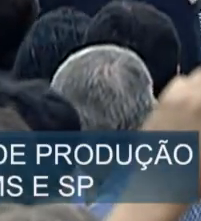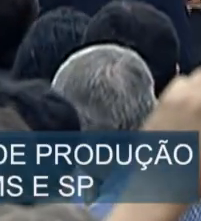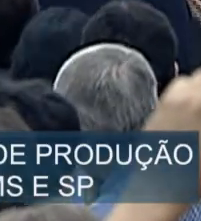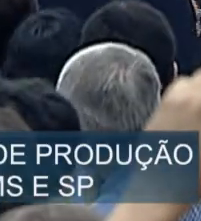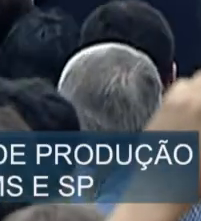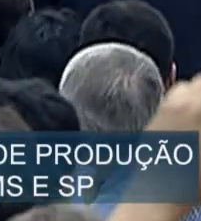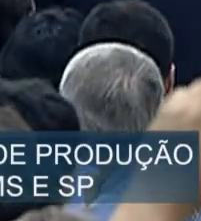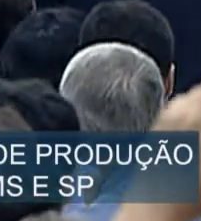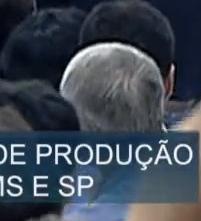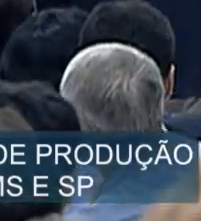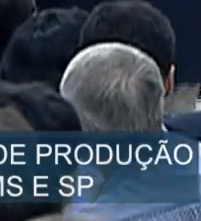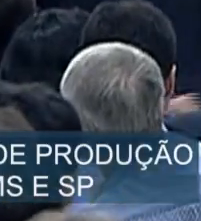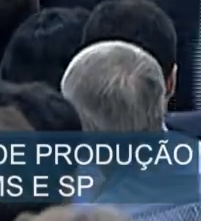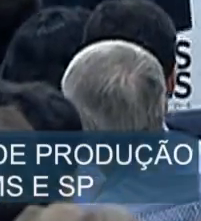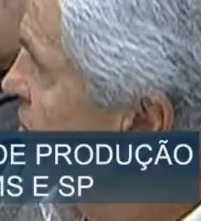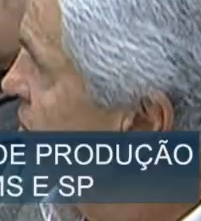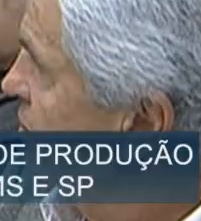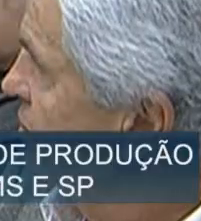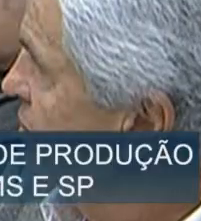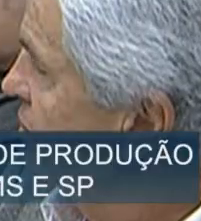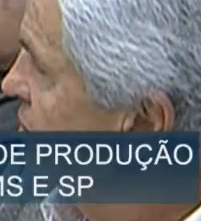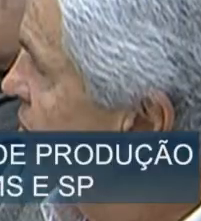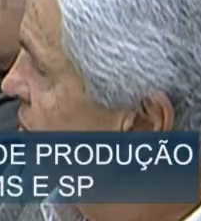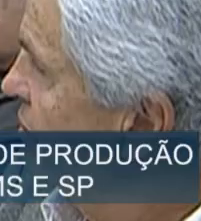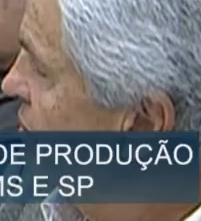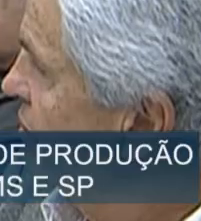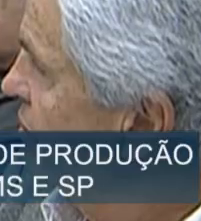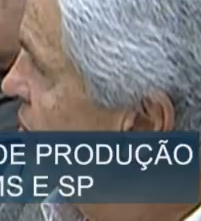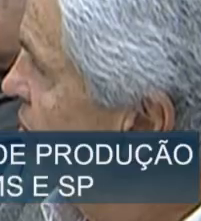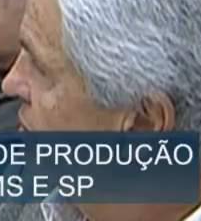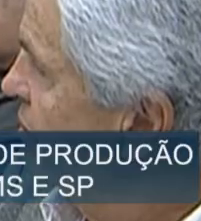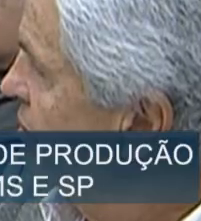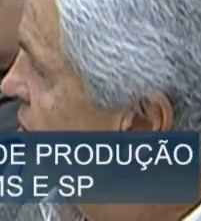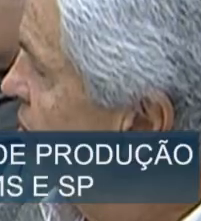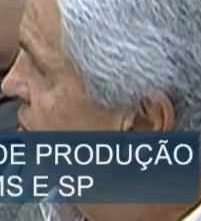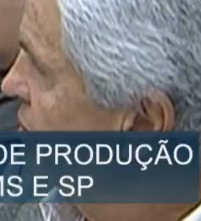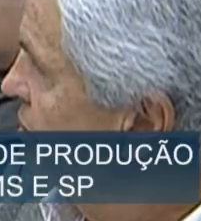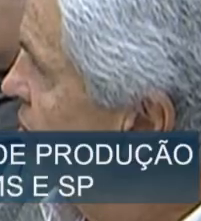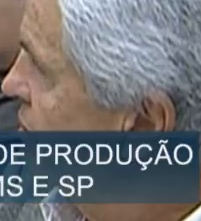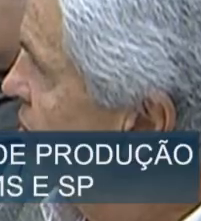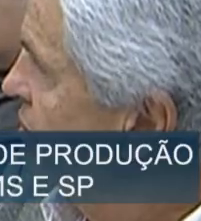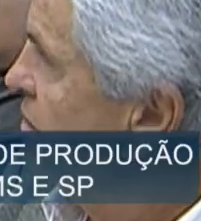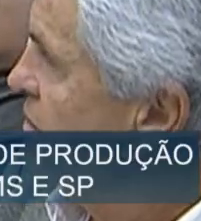Senhoras e senhores, com a palavra a presidenta da República, Dilma Rousseff.